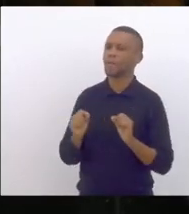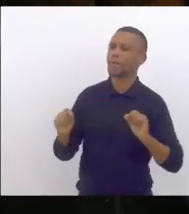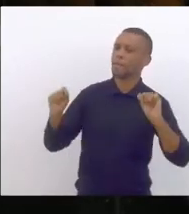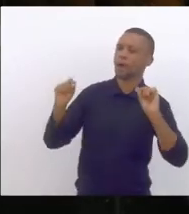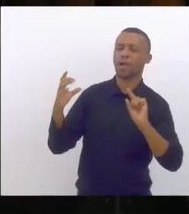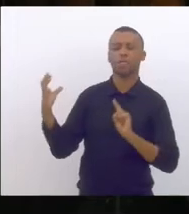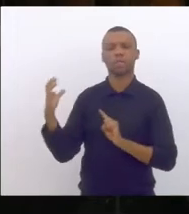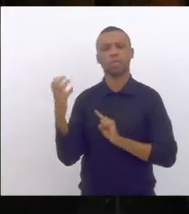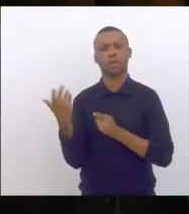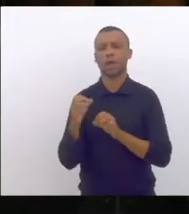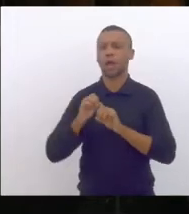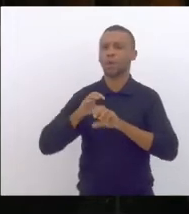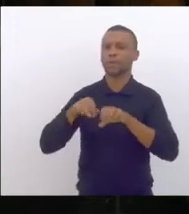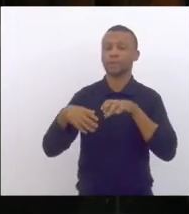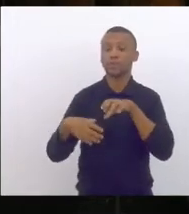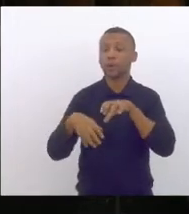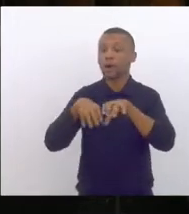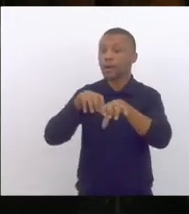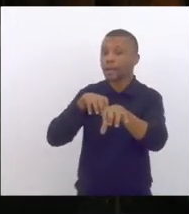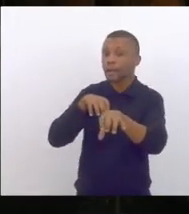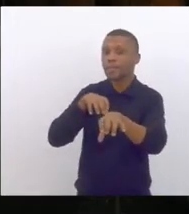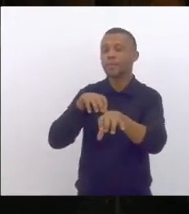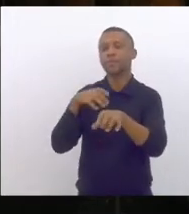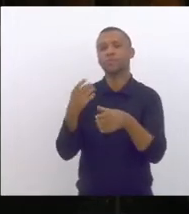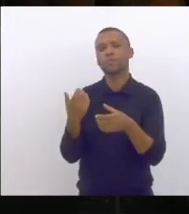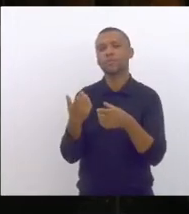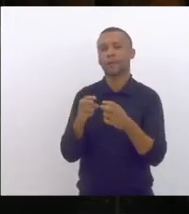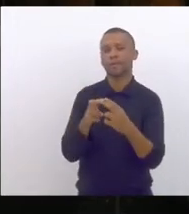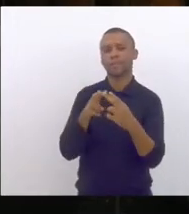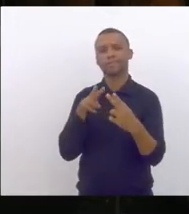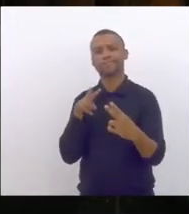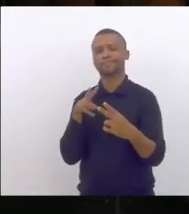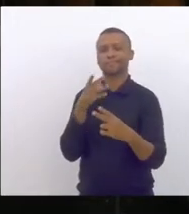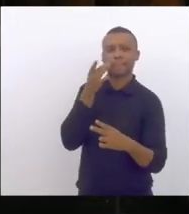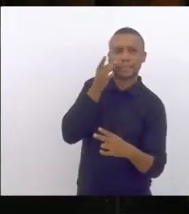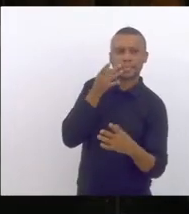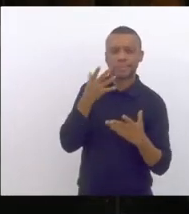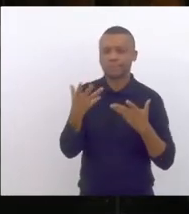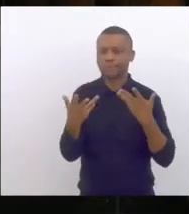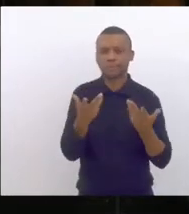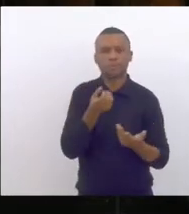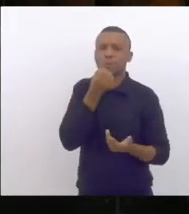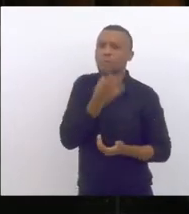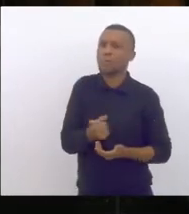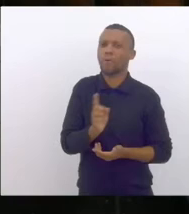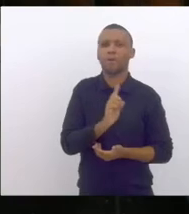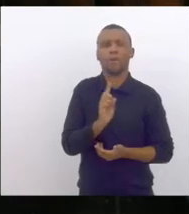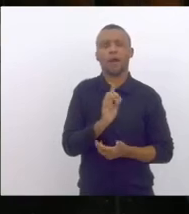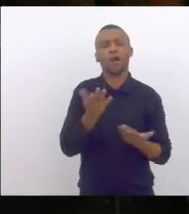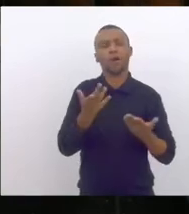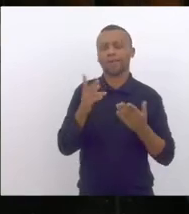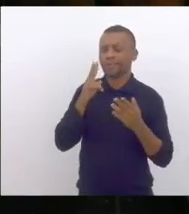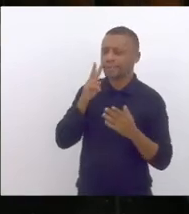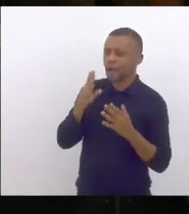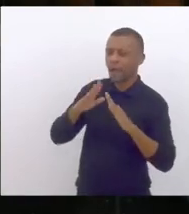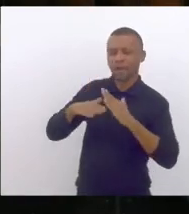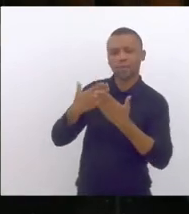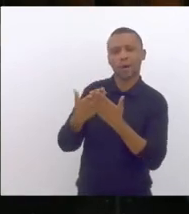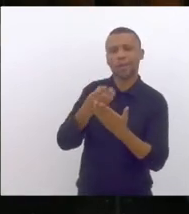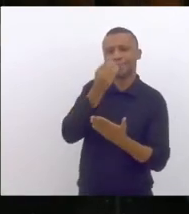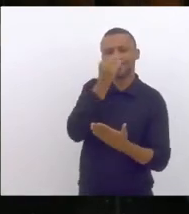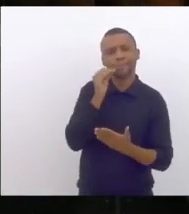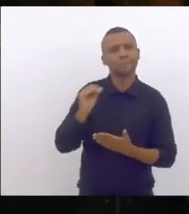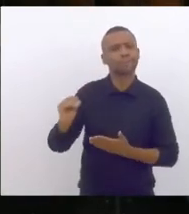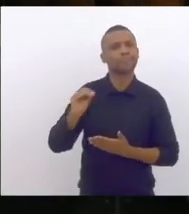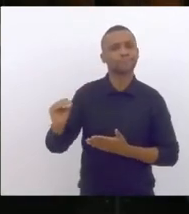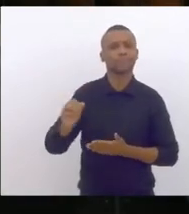com ensino híbrido que não foi tão bem implementado a gente vê agora a escola ficando em segundo plano